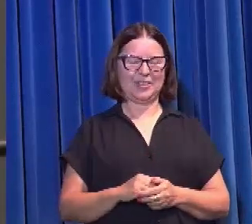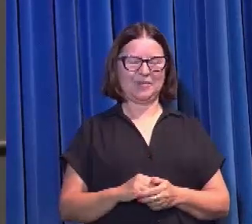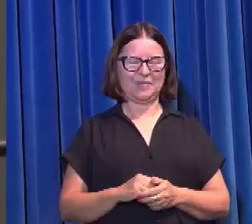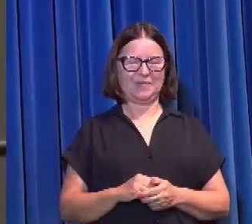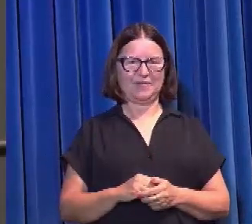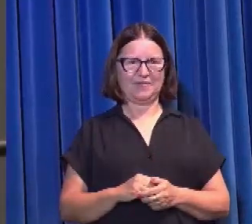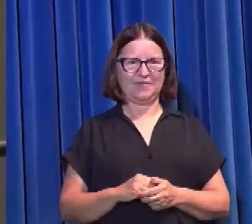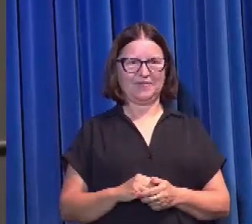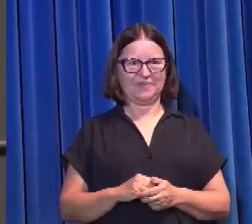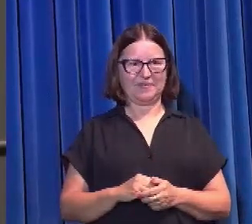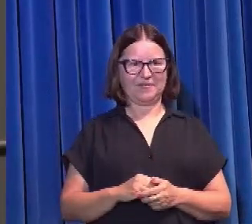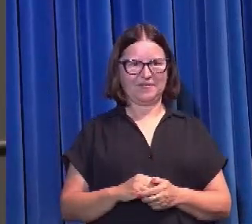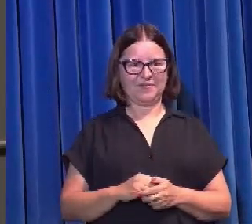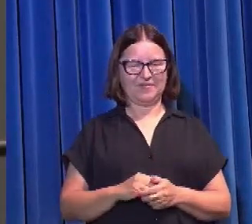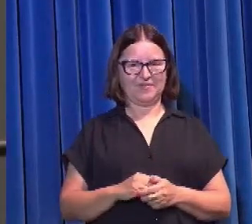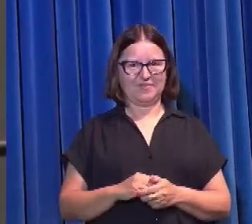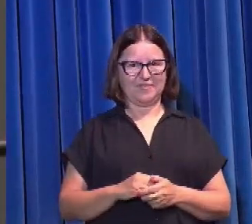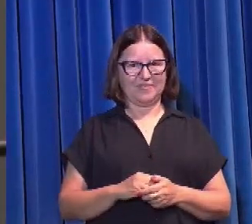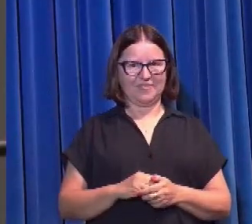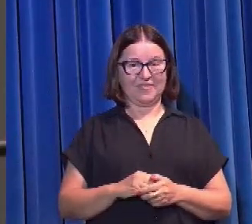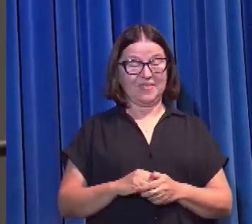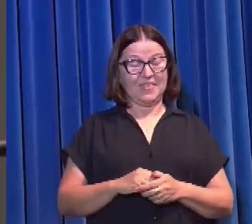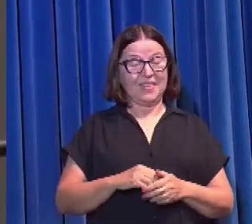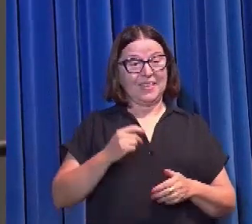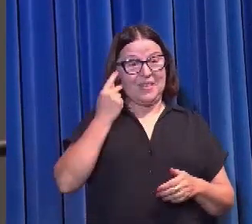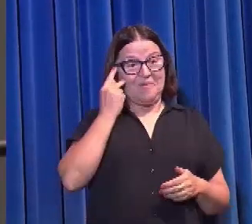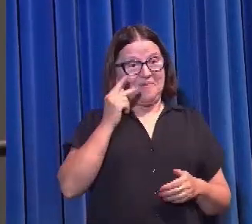Irmãos, para mim,